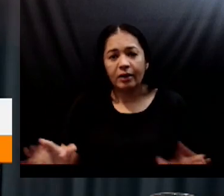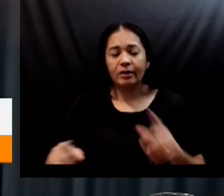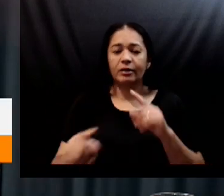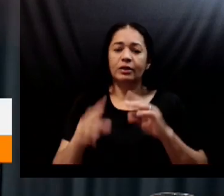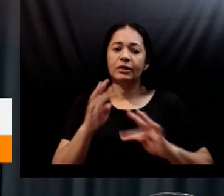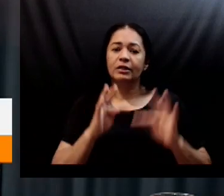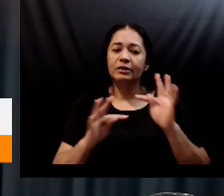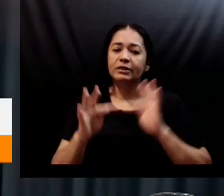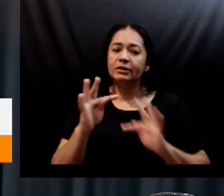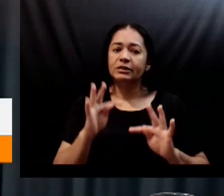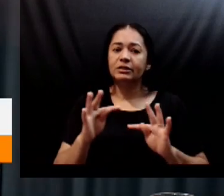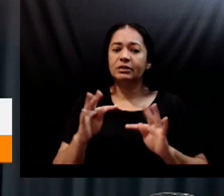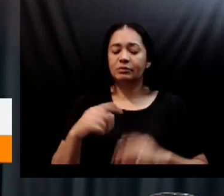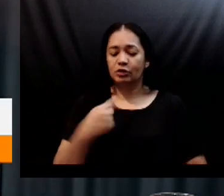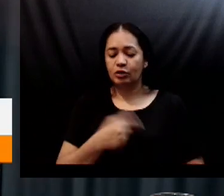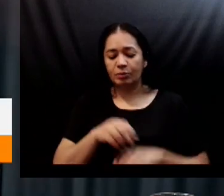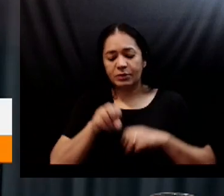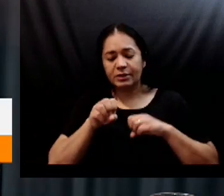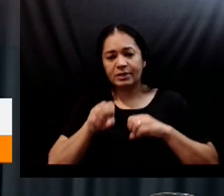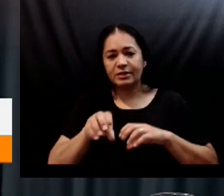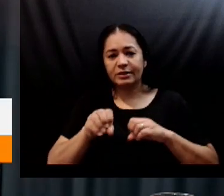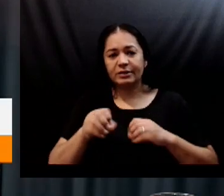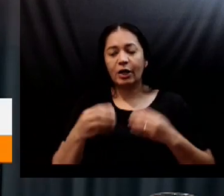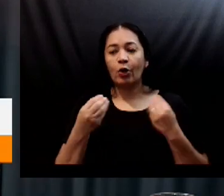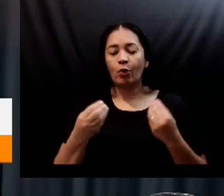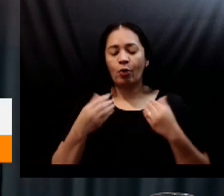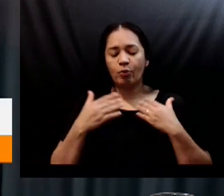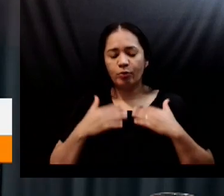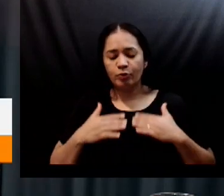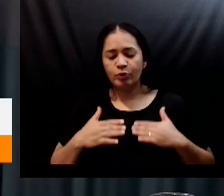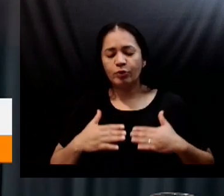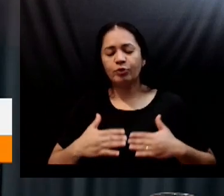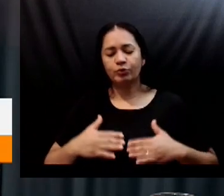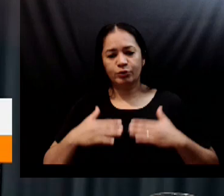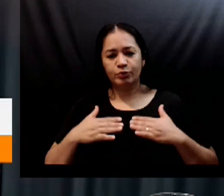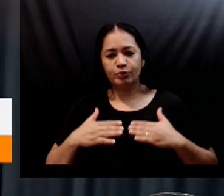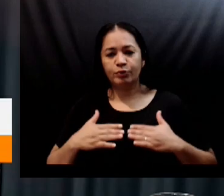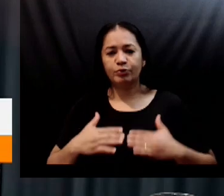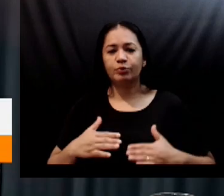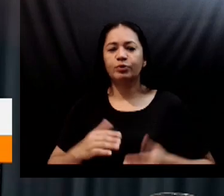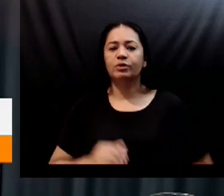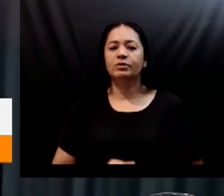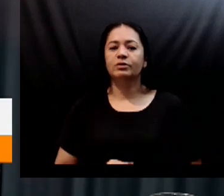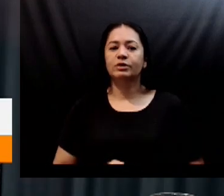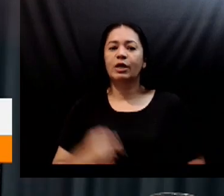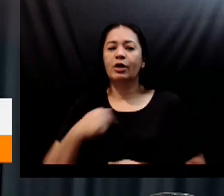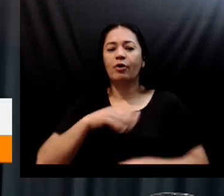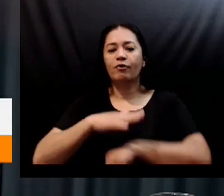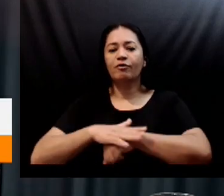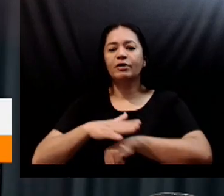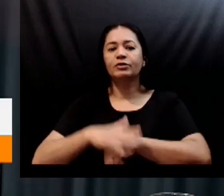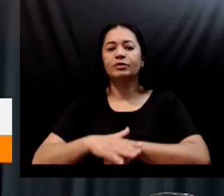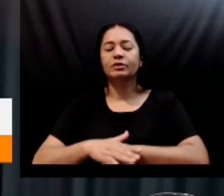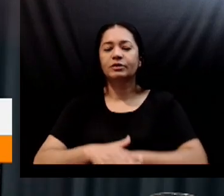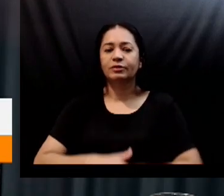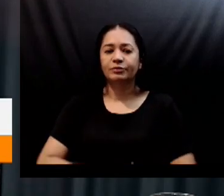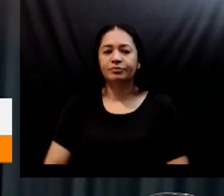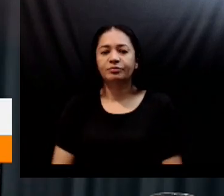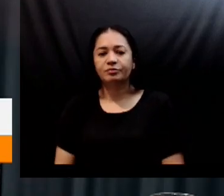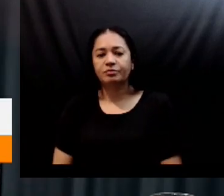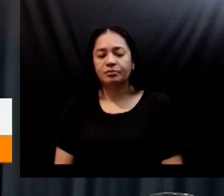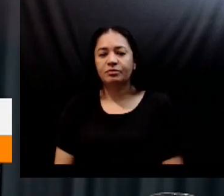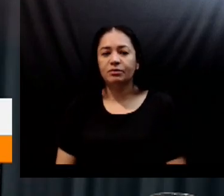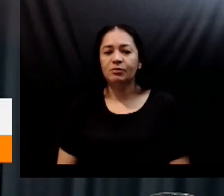o descanso agora. Então a gente Uau. precisa parear normalmente o que eu faço, eu uso o descanso com alguma atividade que o